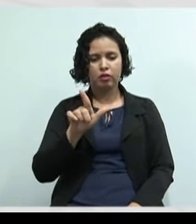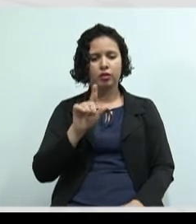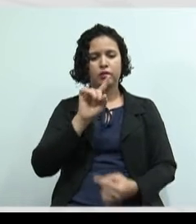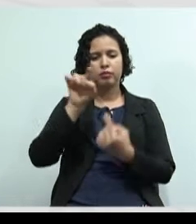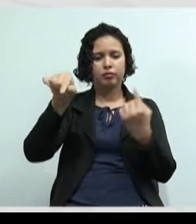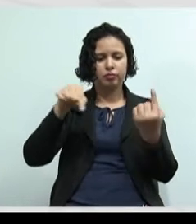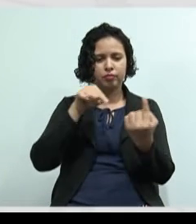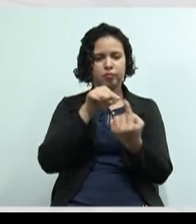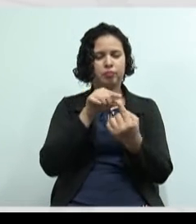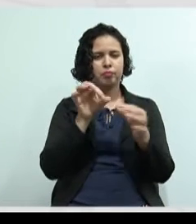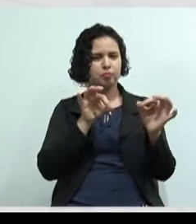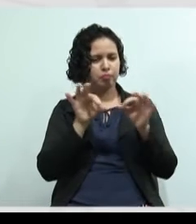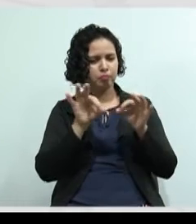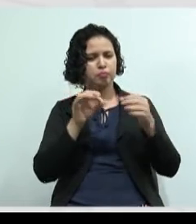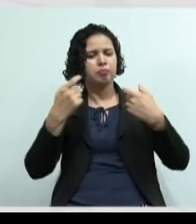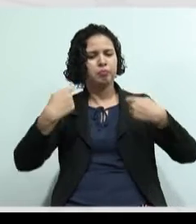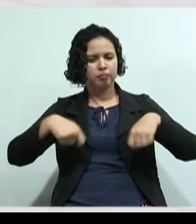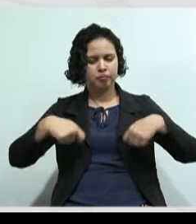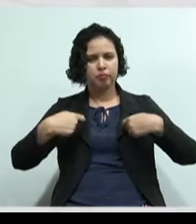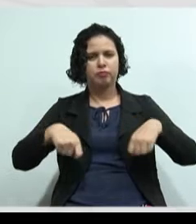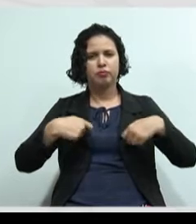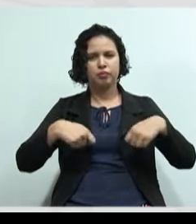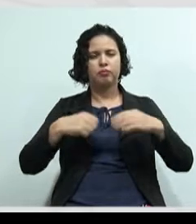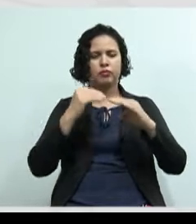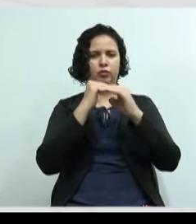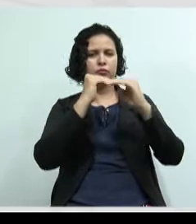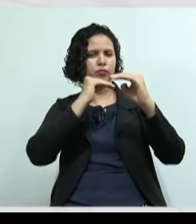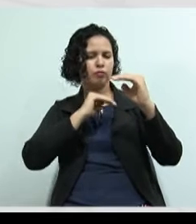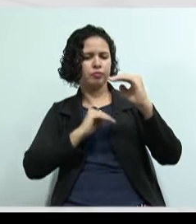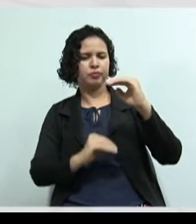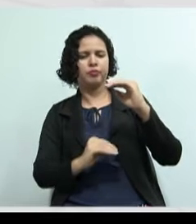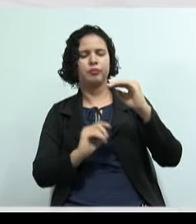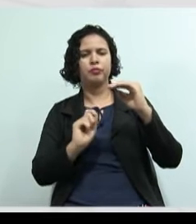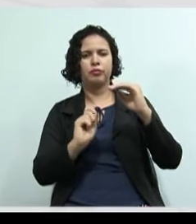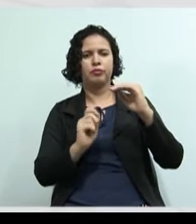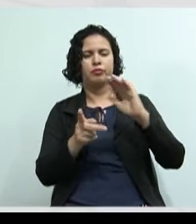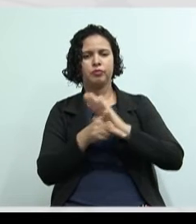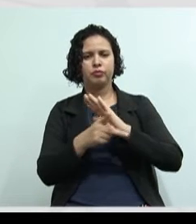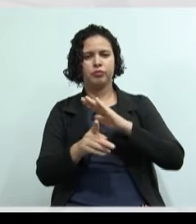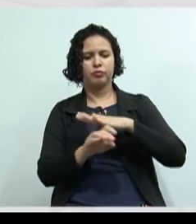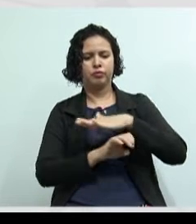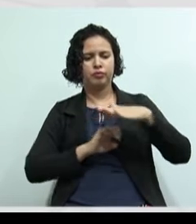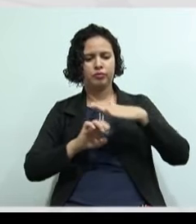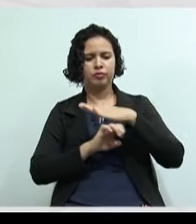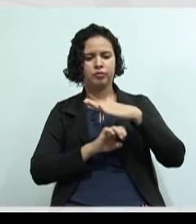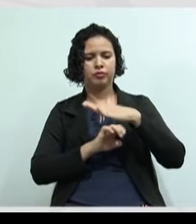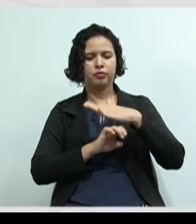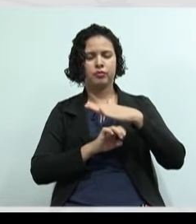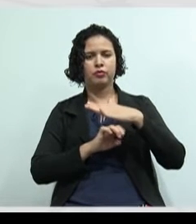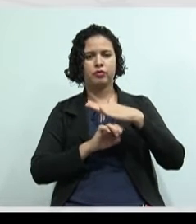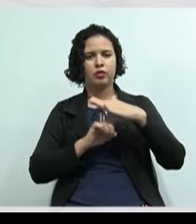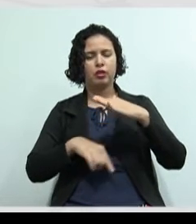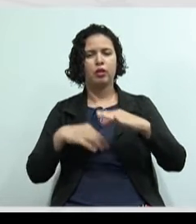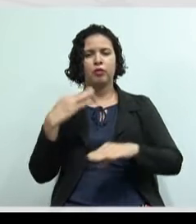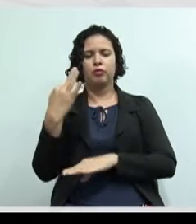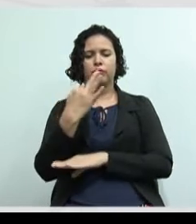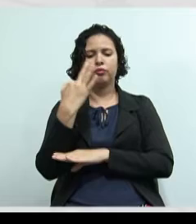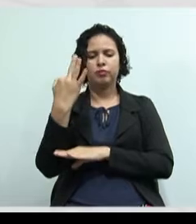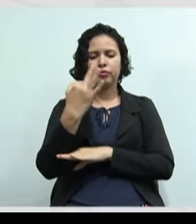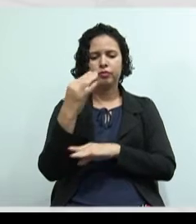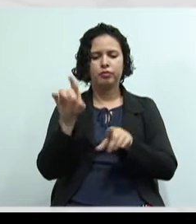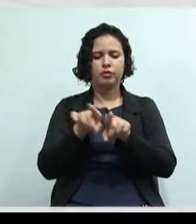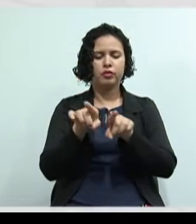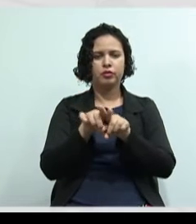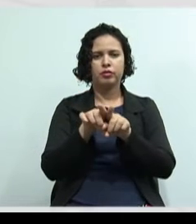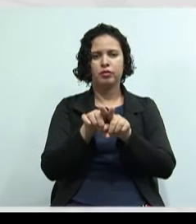específicas necessárias aos níveis inferiores da organização. Ele é o processo de planejamento formalizado e de